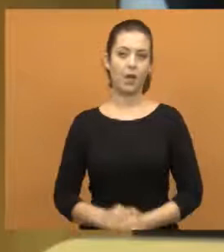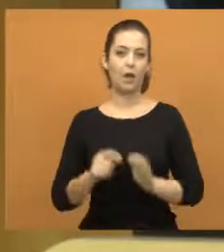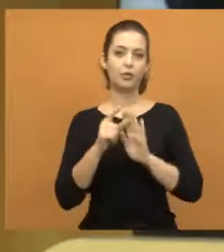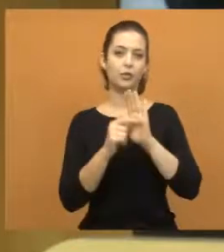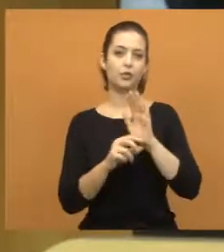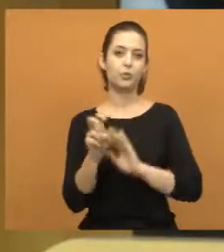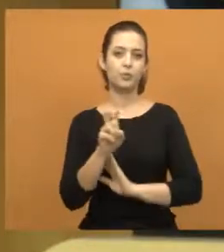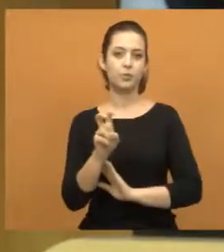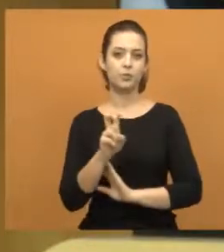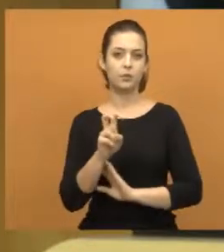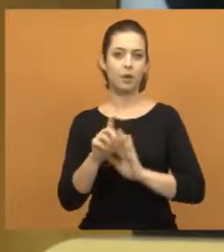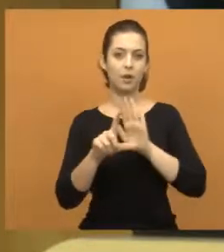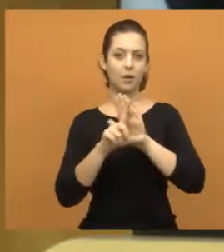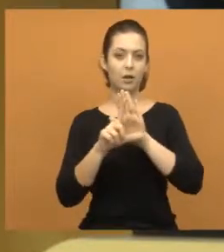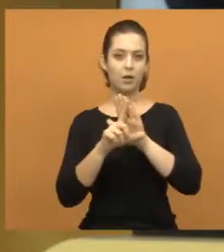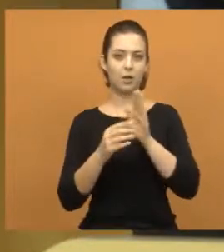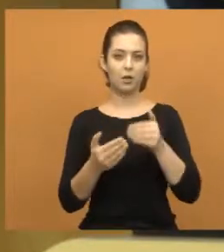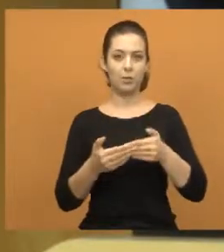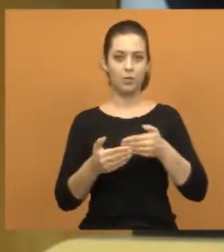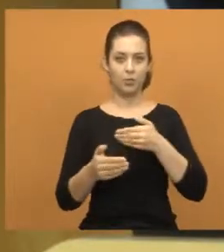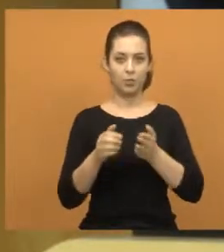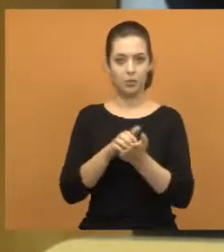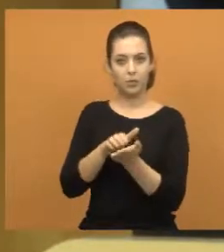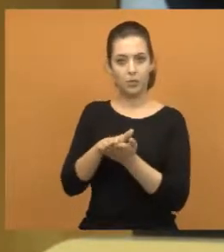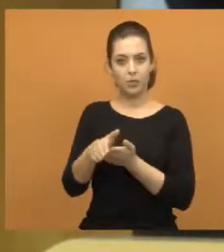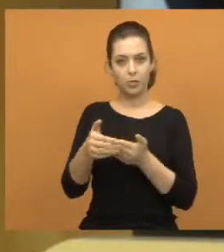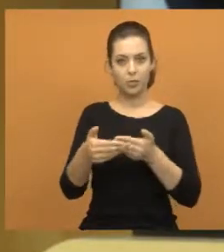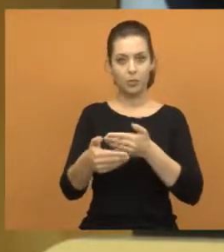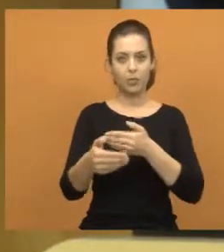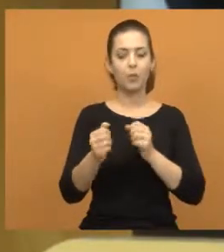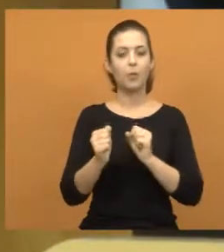Artigo 5º. A lei entra em vigor a partir da sua publicação.